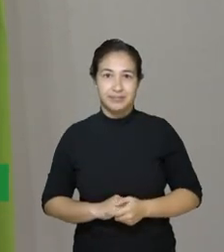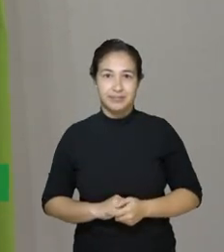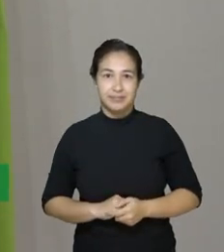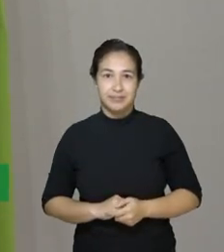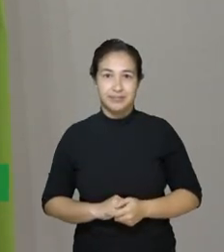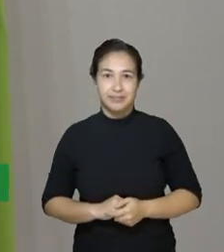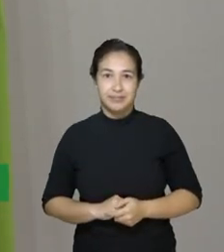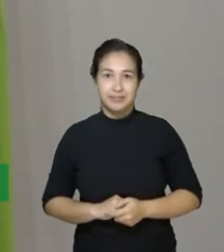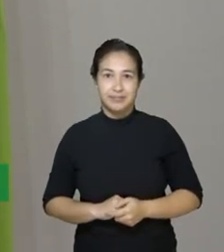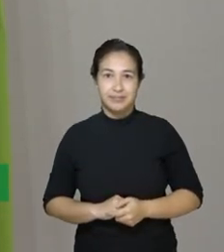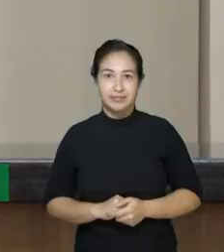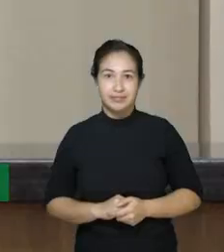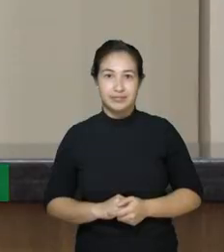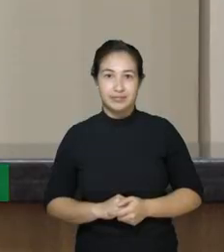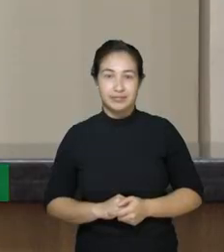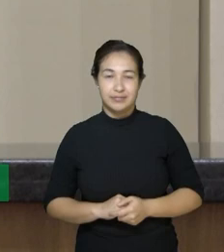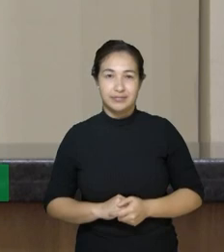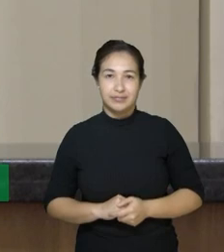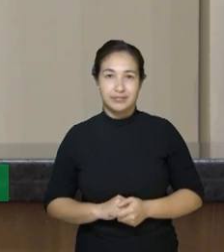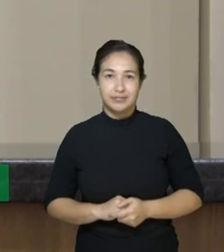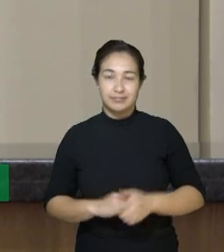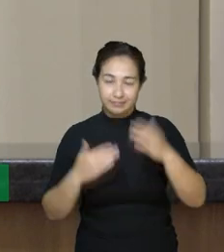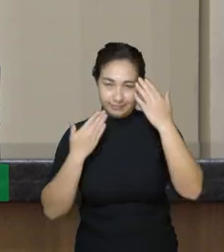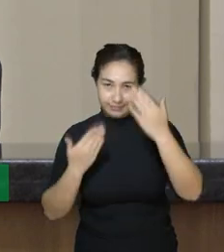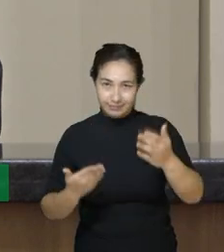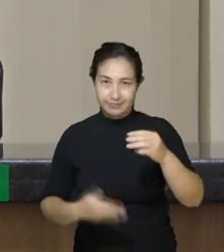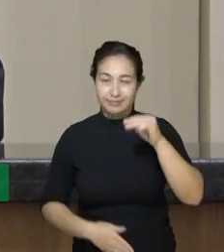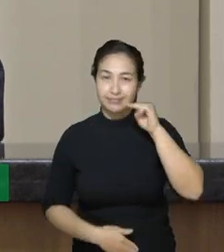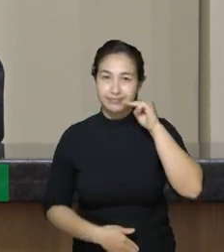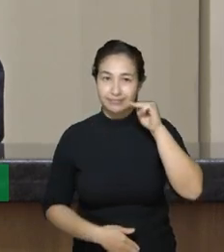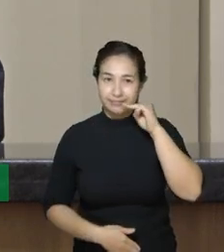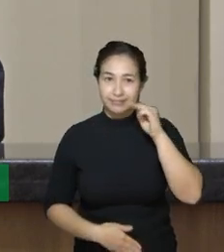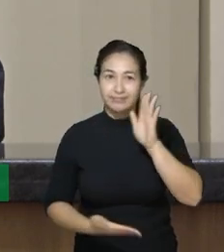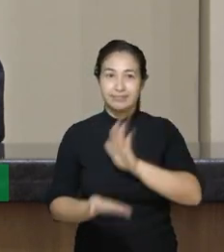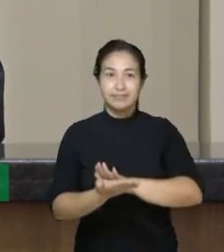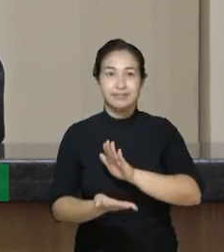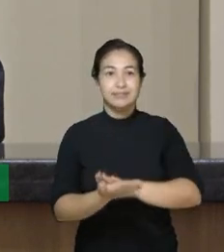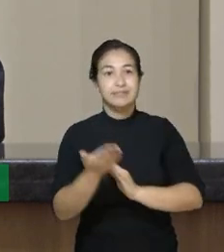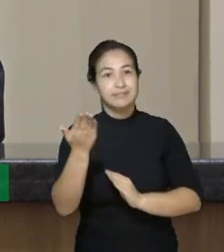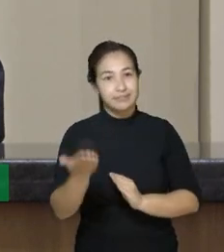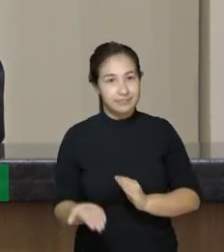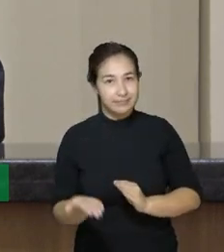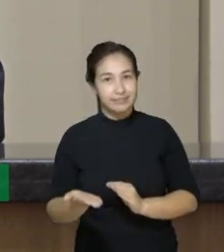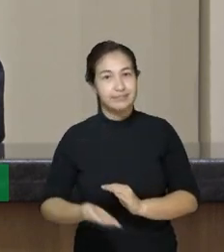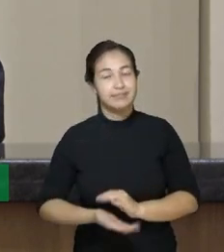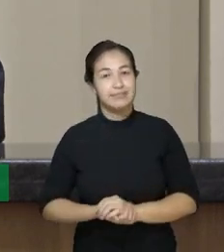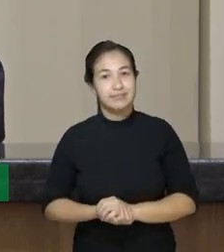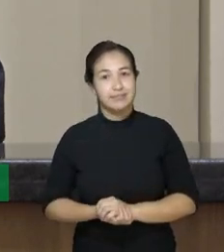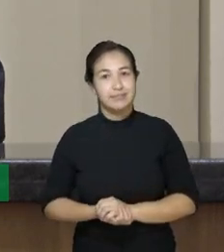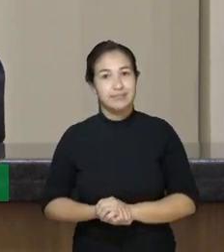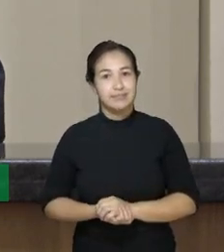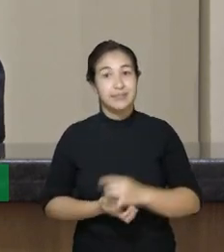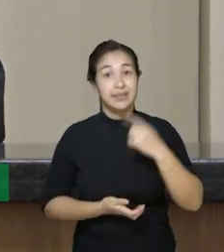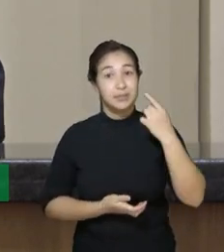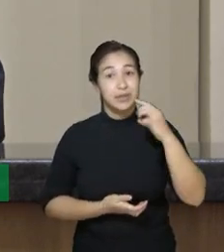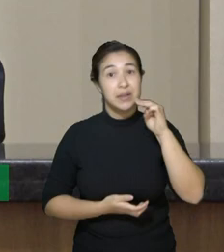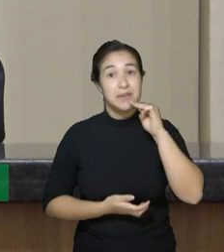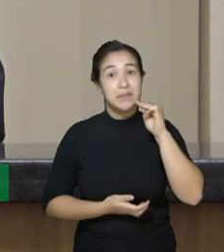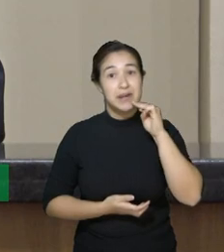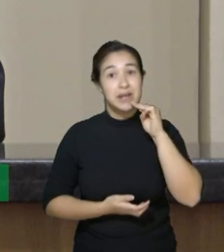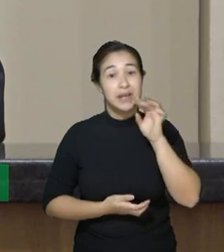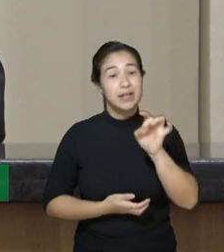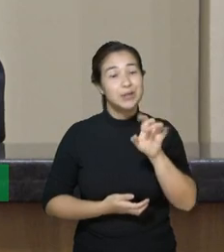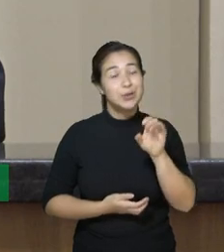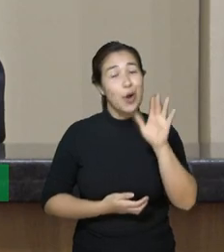Obrigado. Obrigado, deputada Marlene. Parabéns a você. Deputada Marlene só está dando um